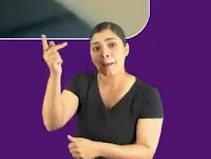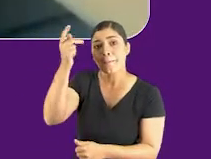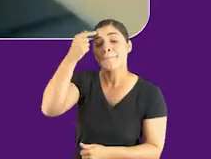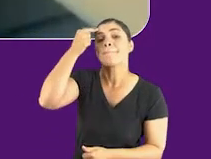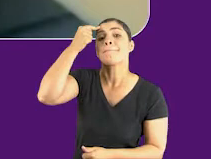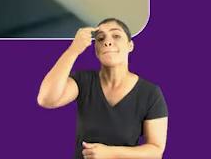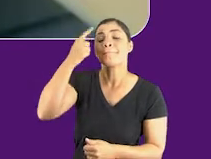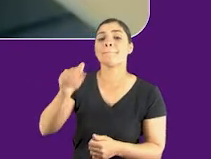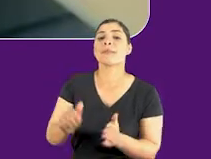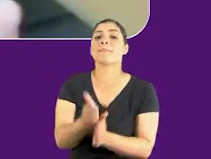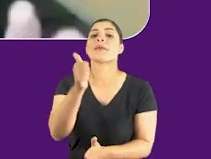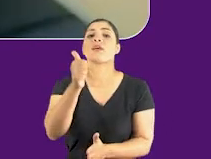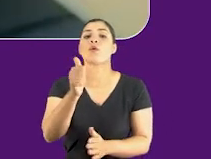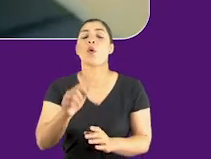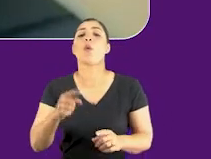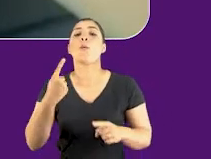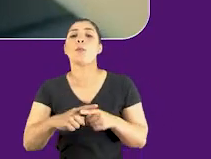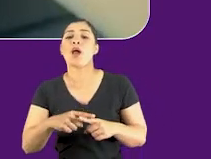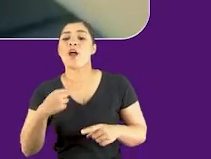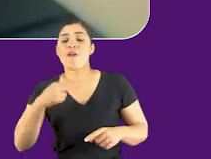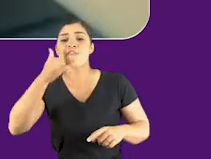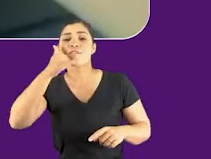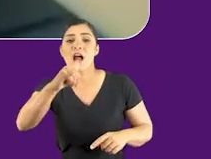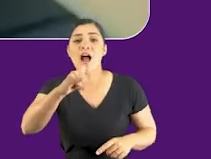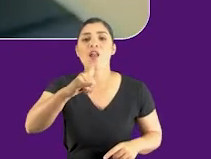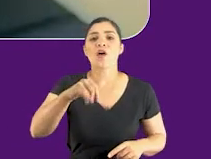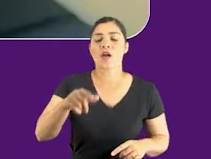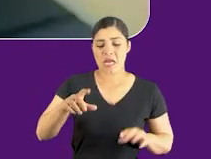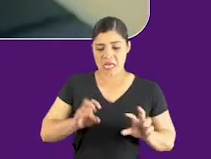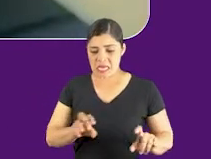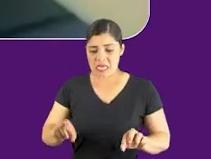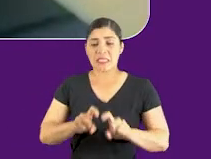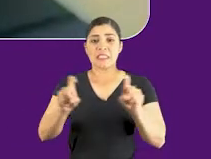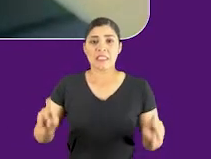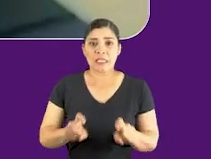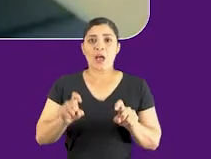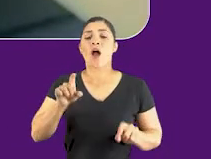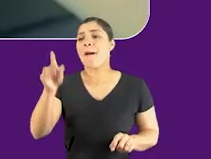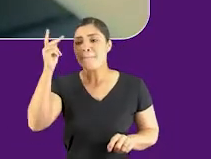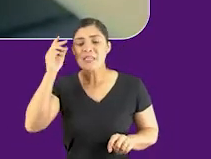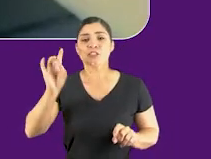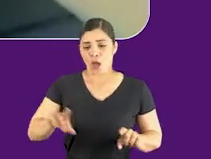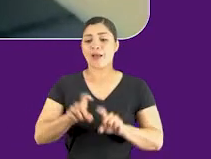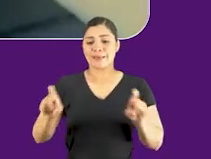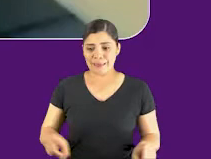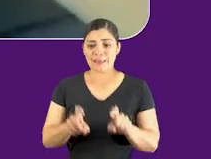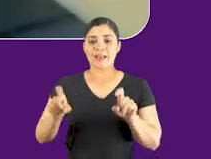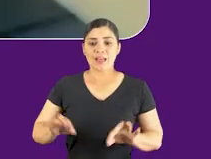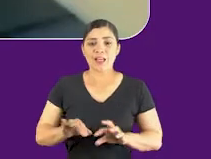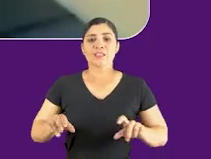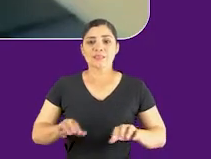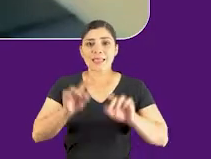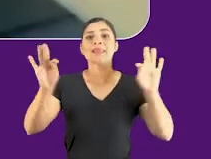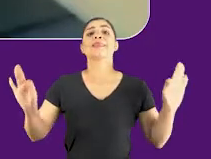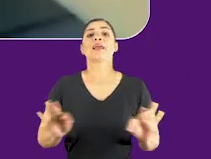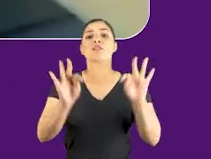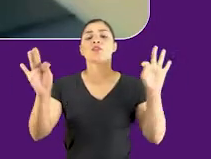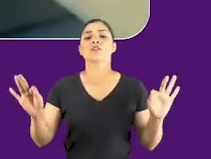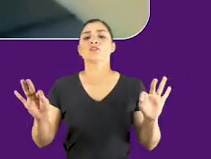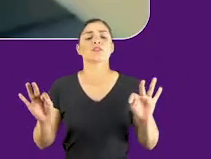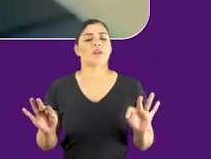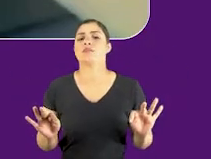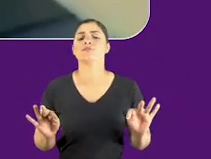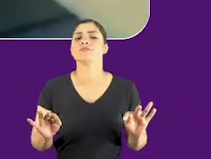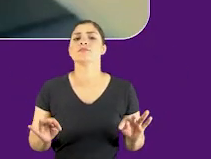as pessoas pensam que é um tema tecnológico EA tecnologia só um facilitador um neyber né ela não não